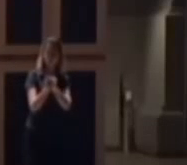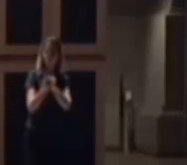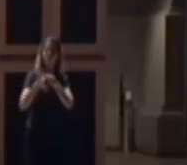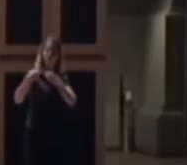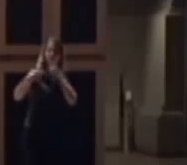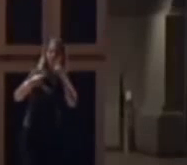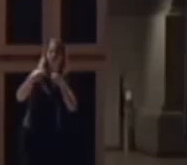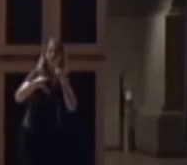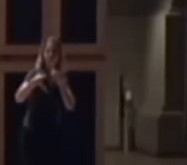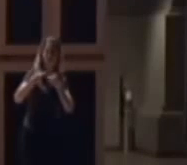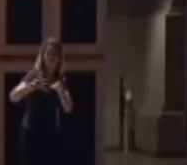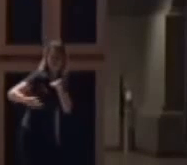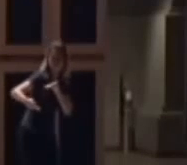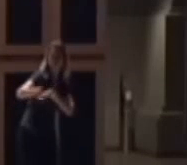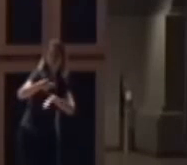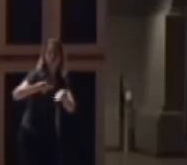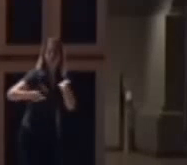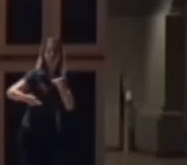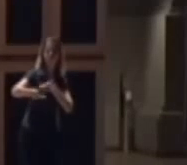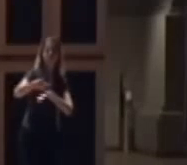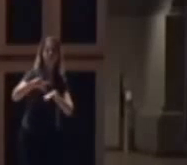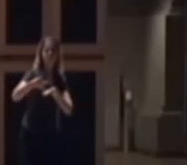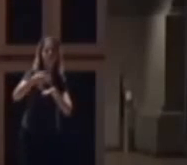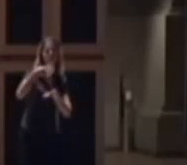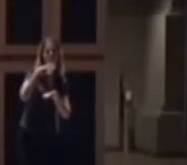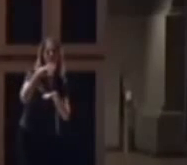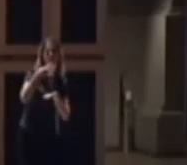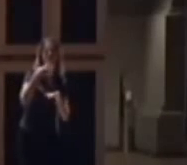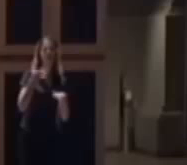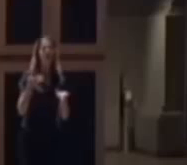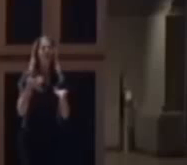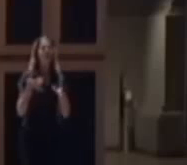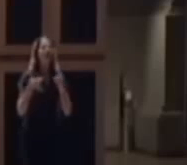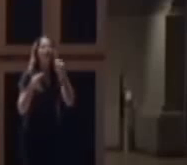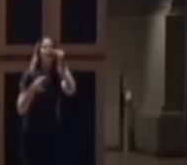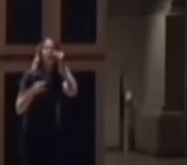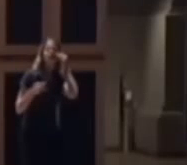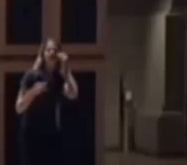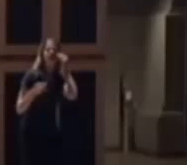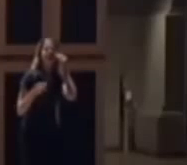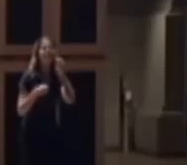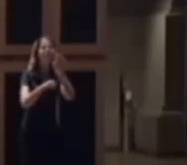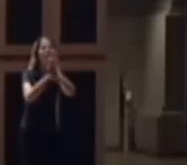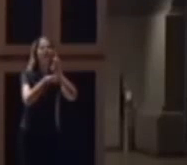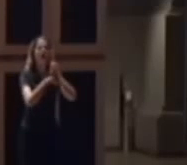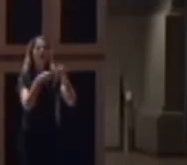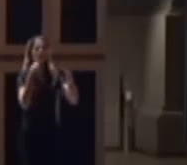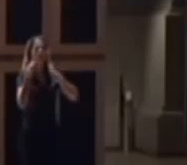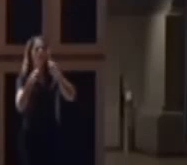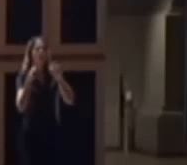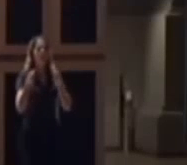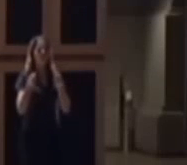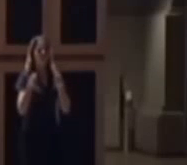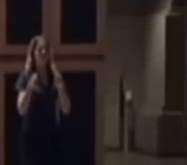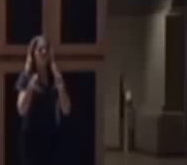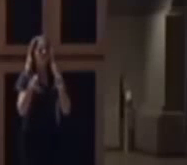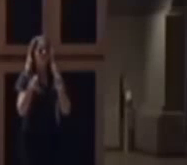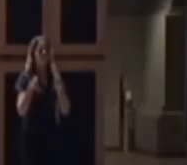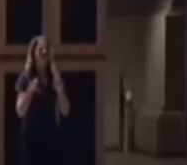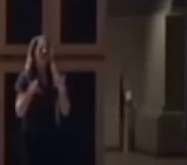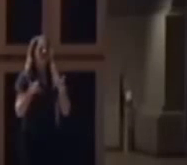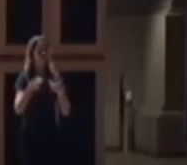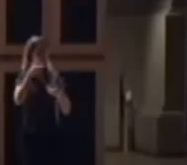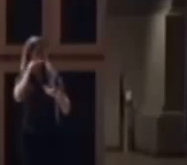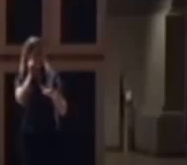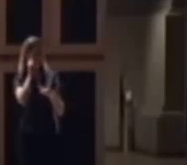de experiências, de conhecer as experiências de outros estados. Ontem